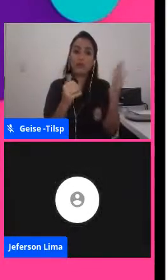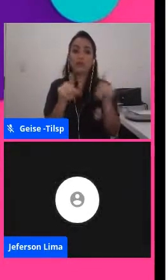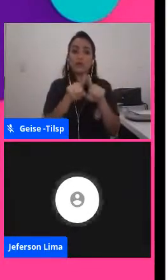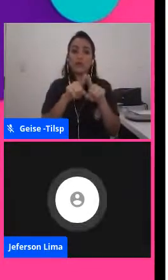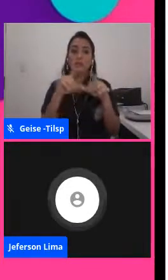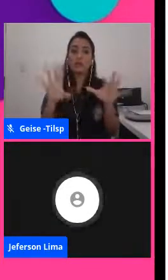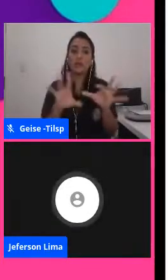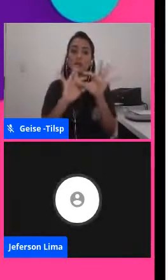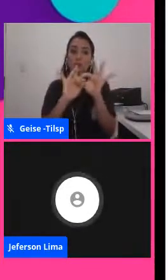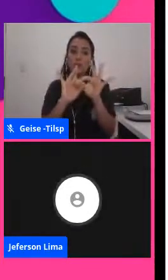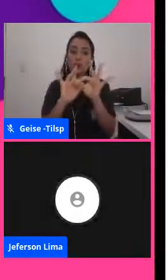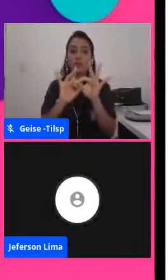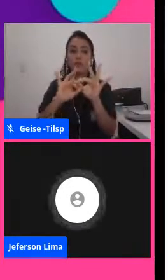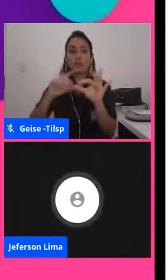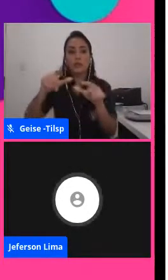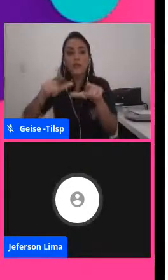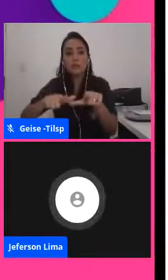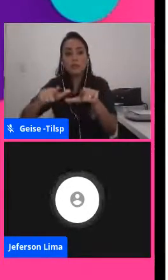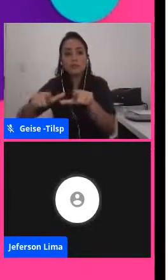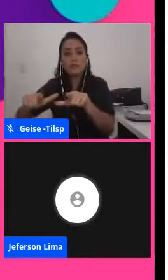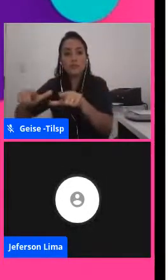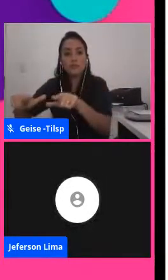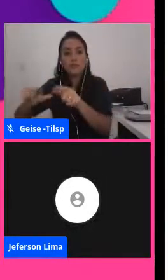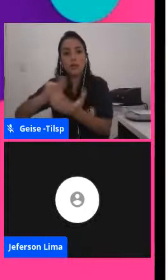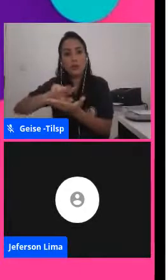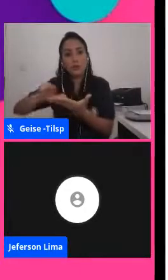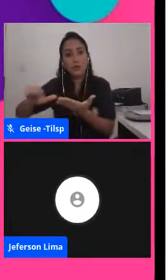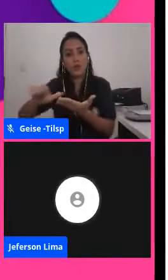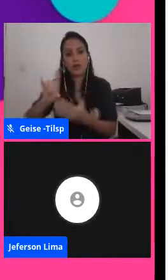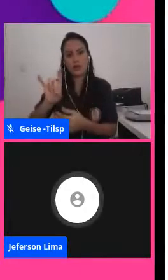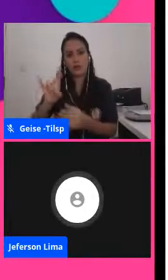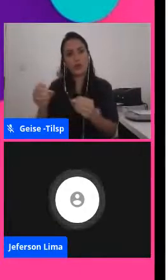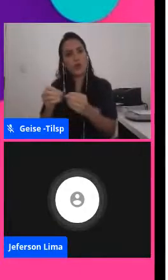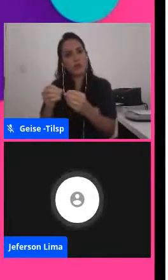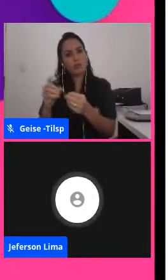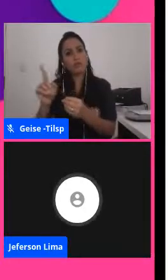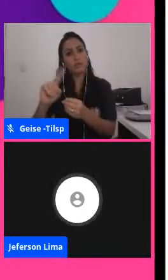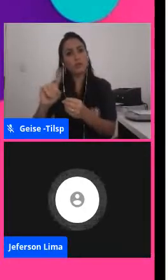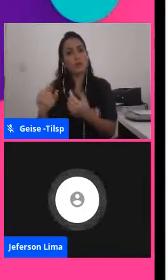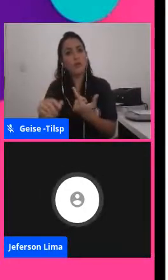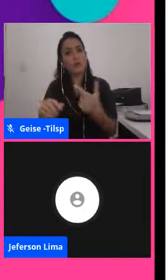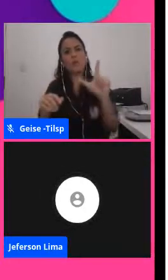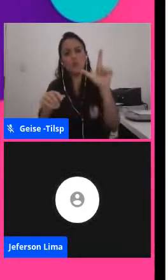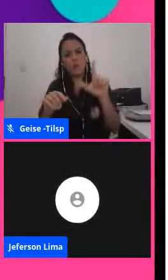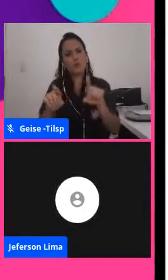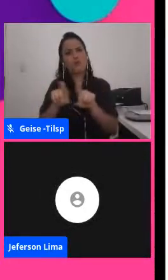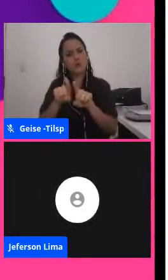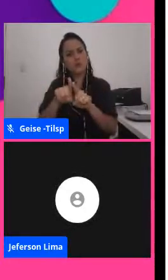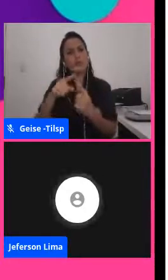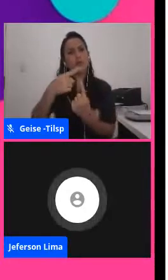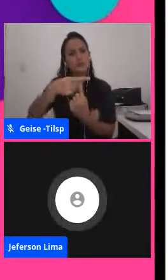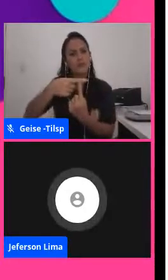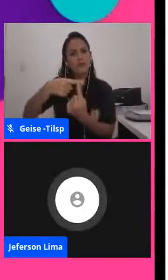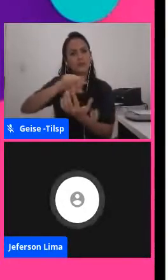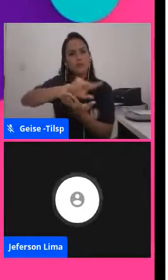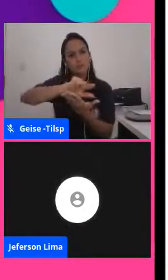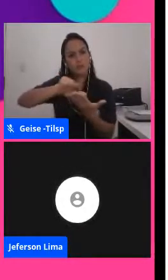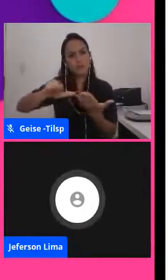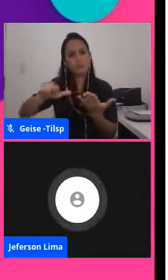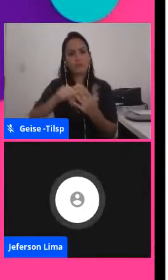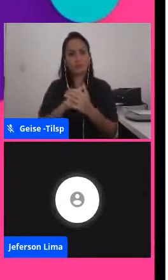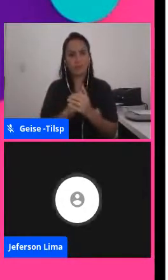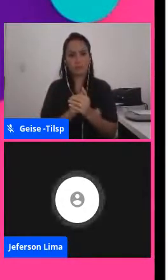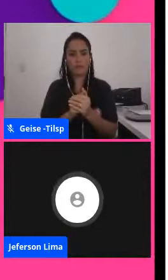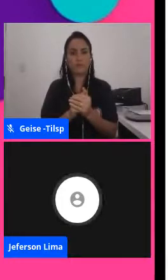placas além das oficiais do Arduino. Que é com isso que a gente utiliza aquele recurso lá, né, que te dá suporte